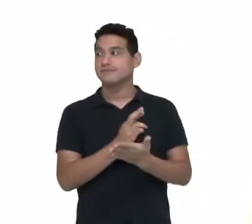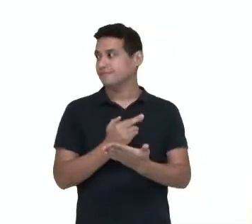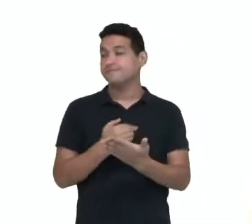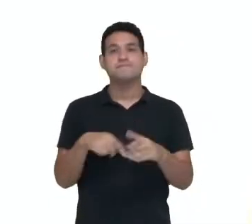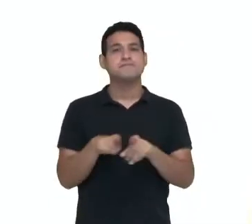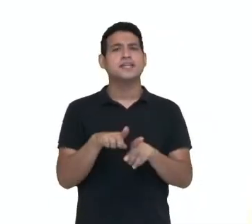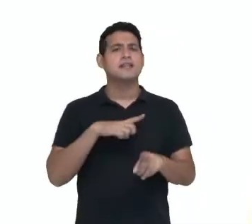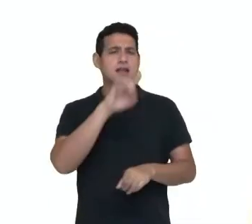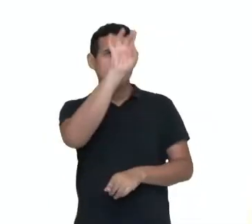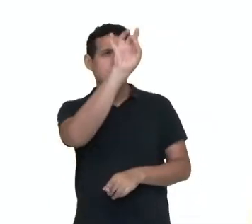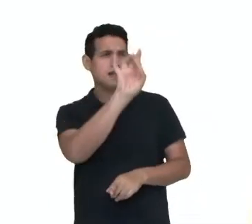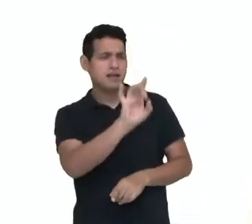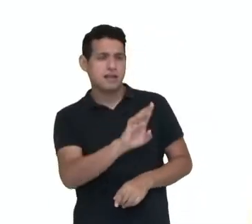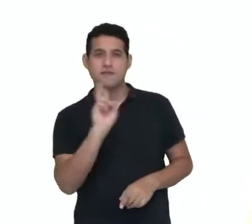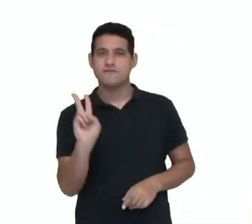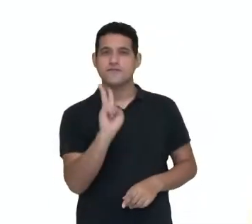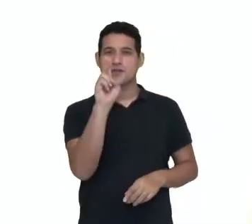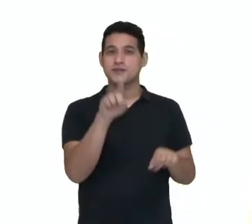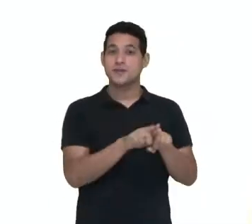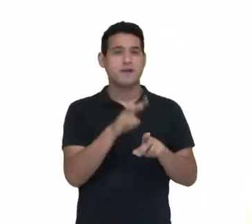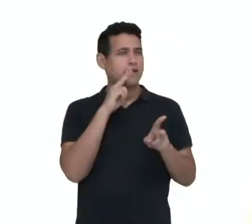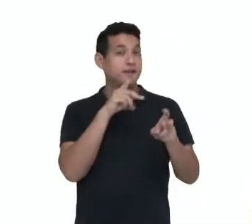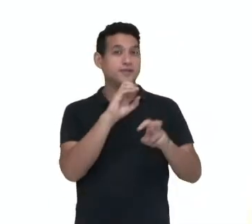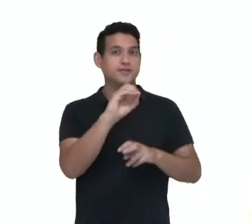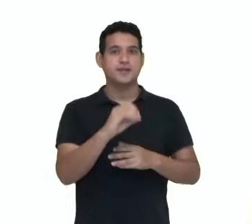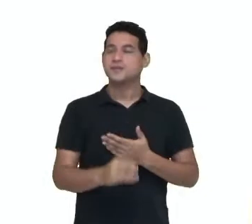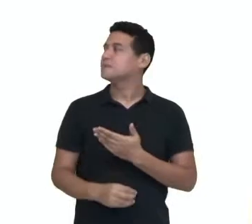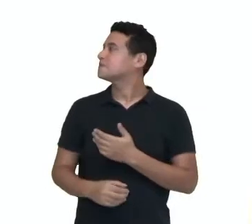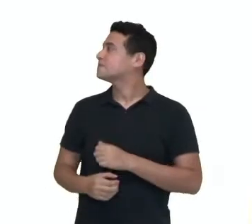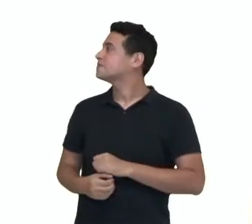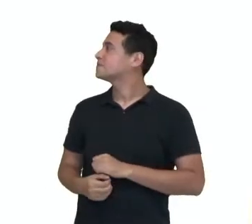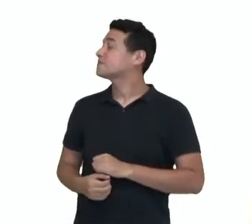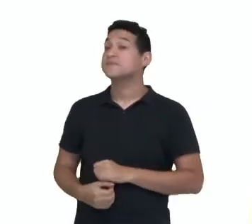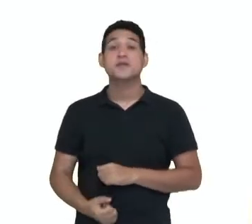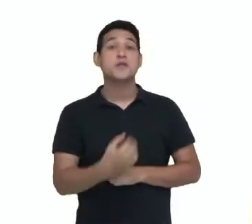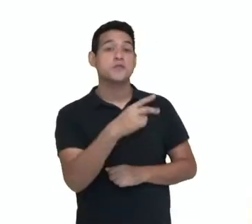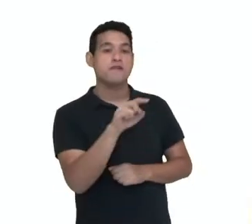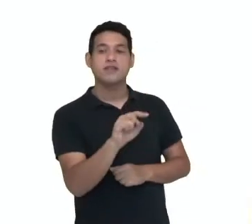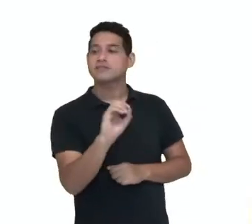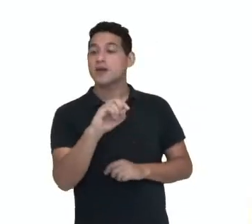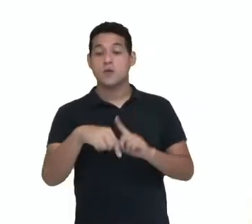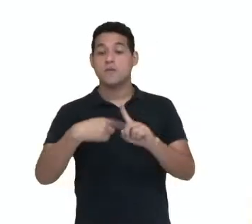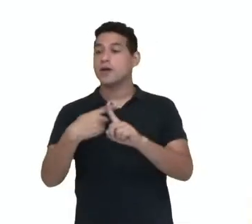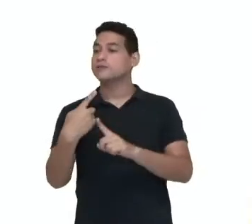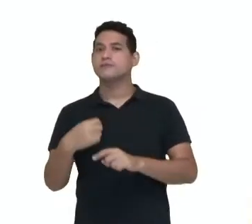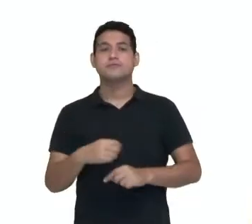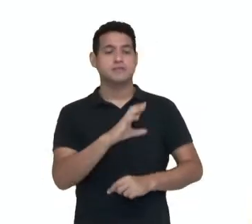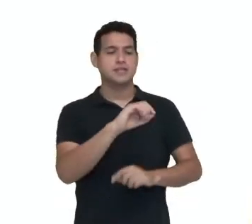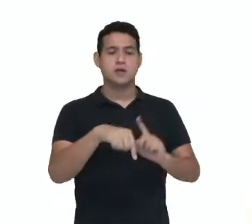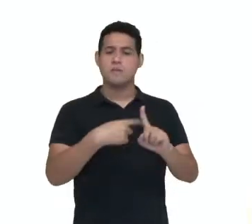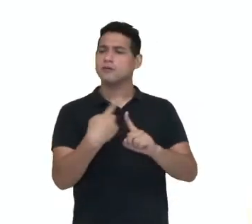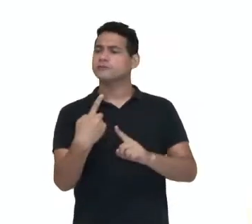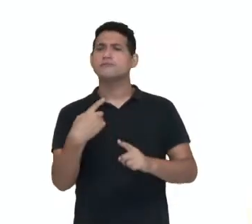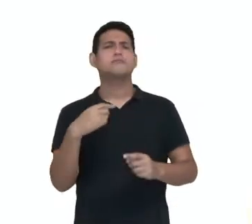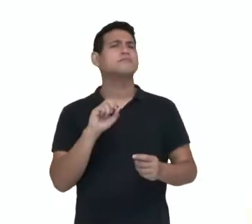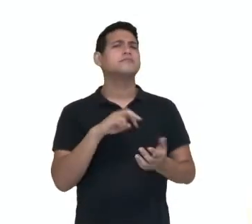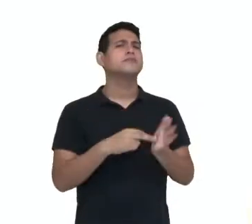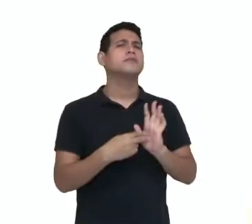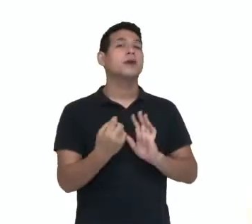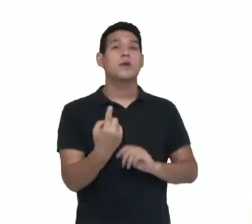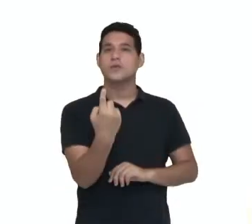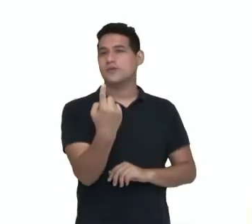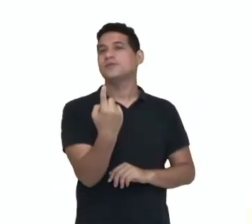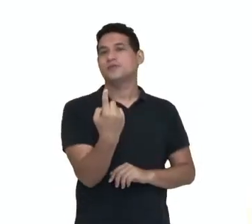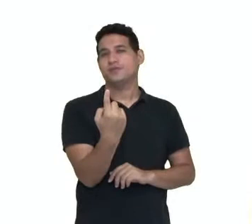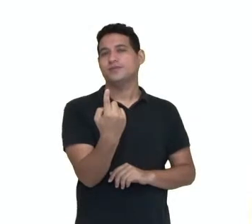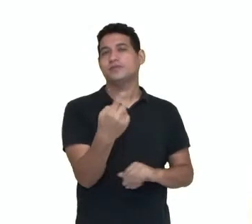para cada um dos valores. Olha o 0 aqui, né? 2 vezes 0 mais 1. 0 mais 1, saiu o 1